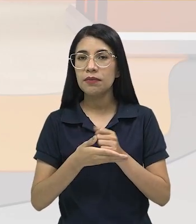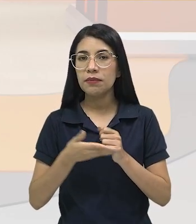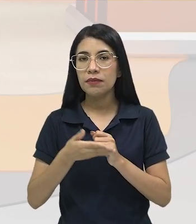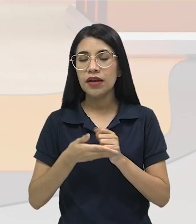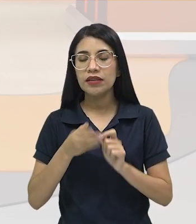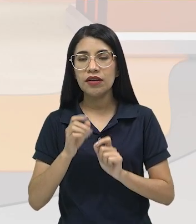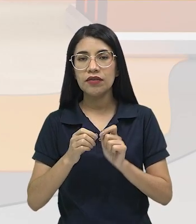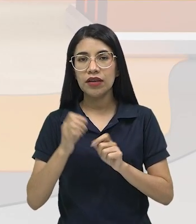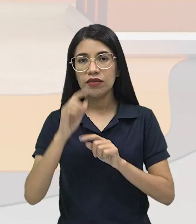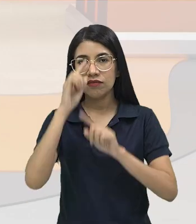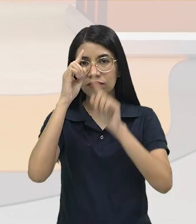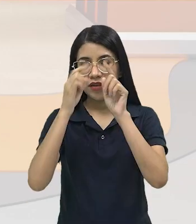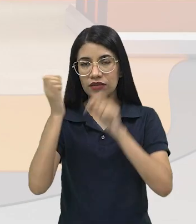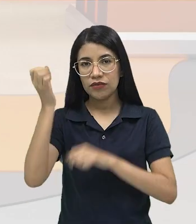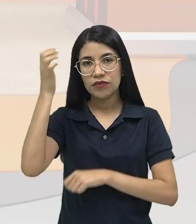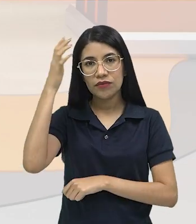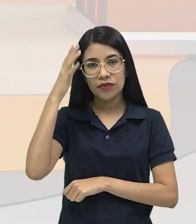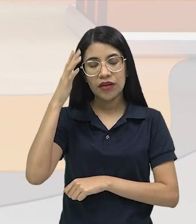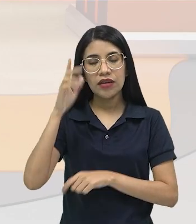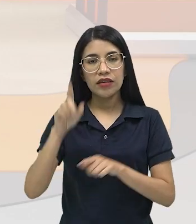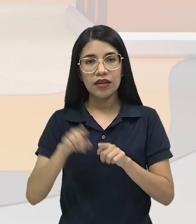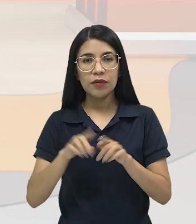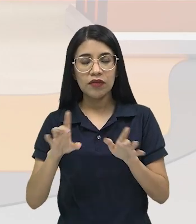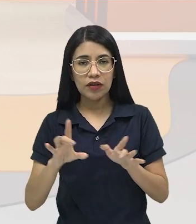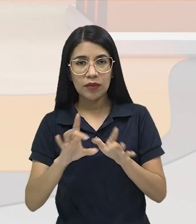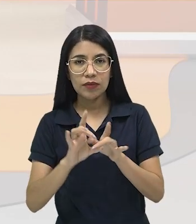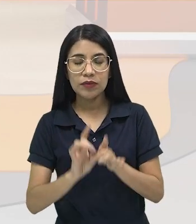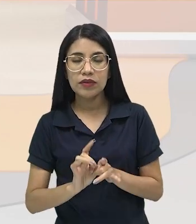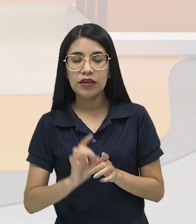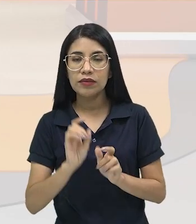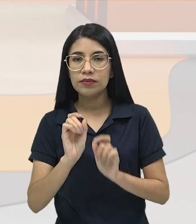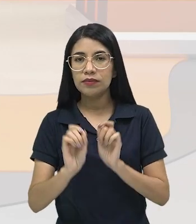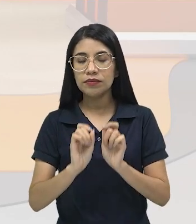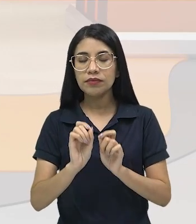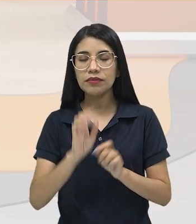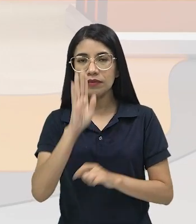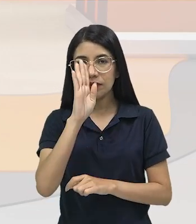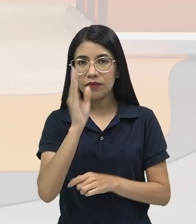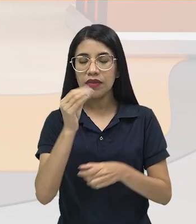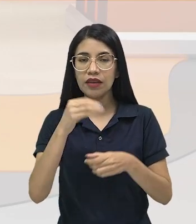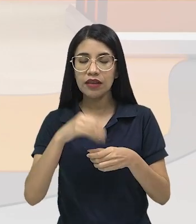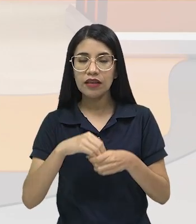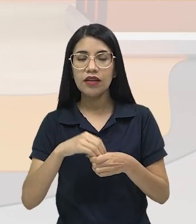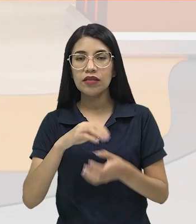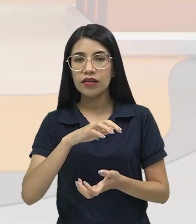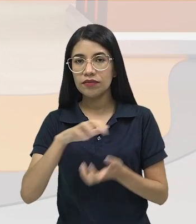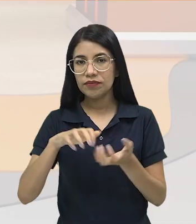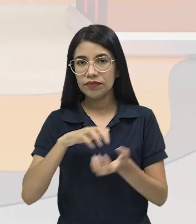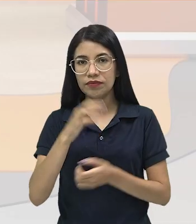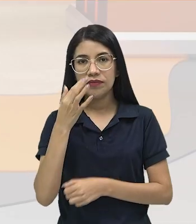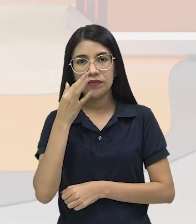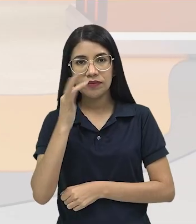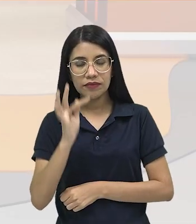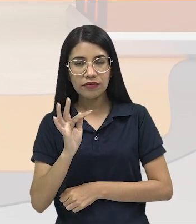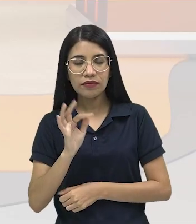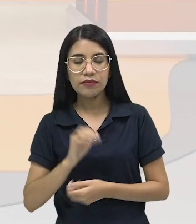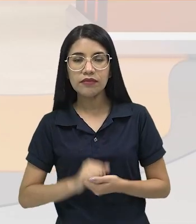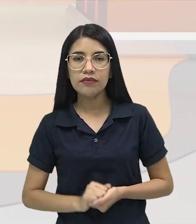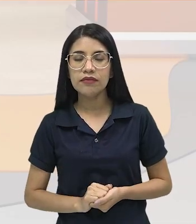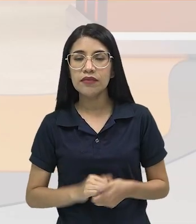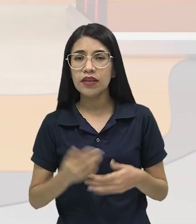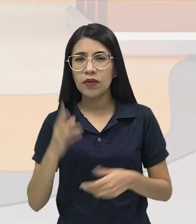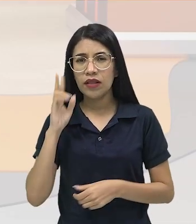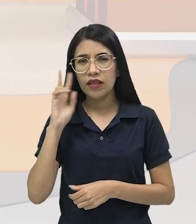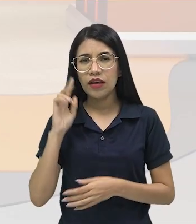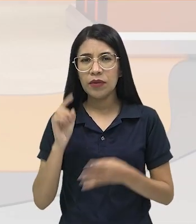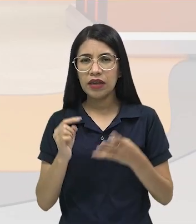do iluminismo que foram cristalizados principalmente dentro da Revolução Francesa. Lembra que